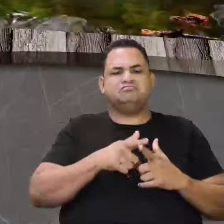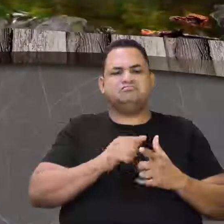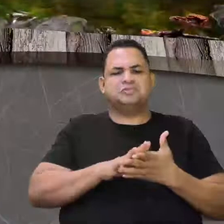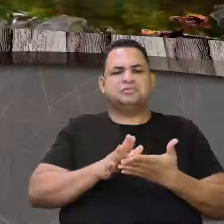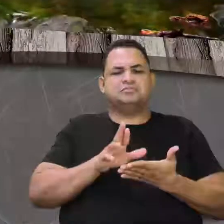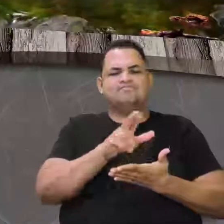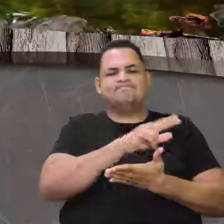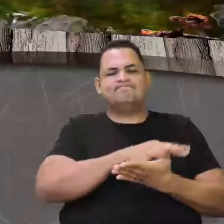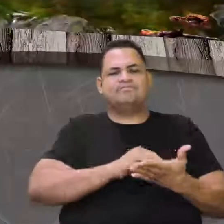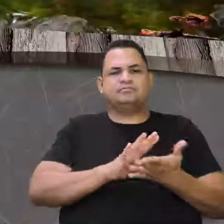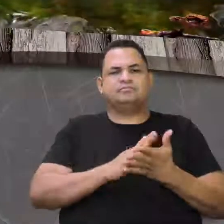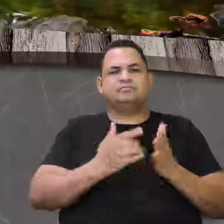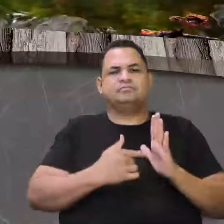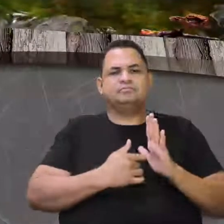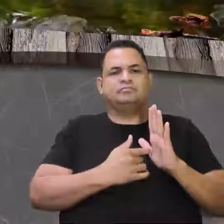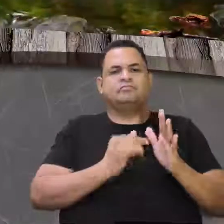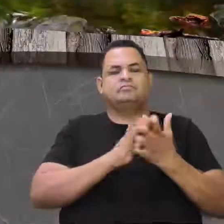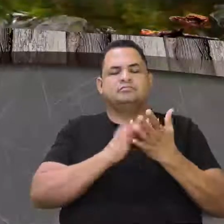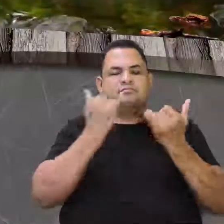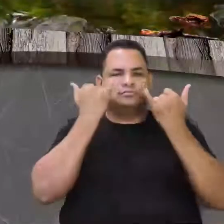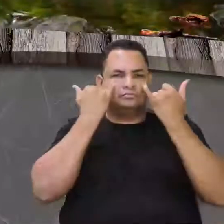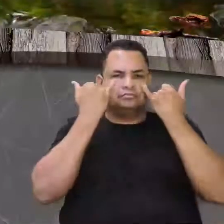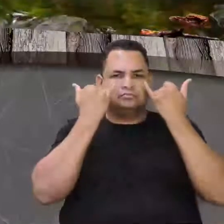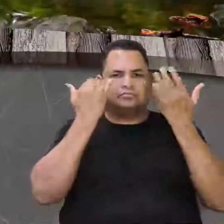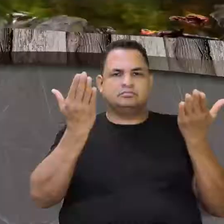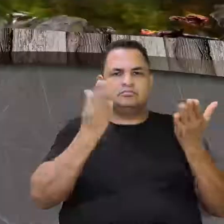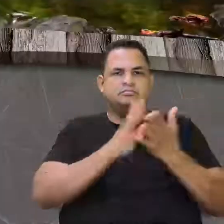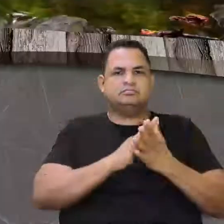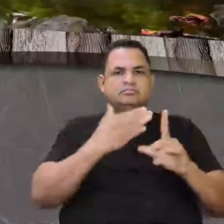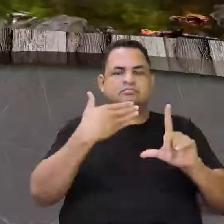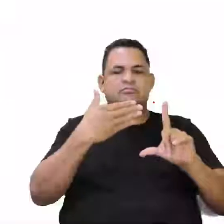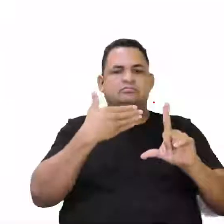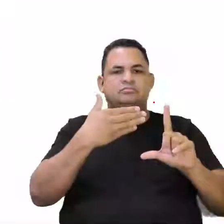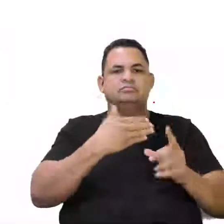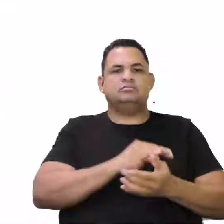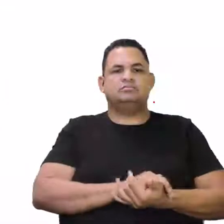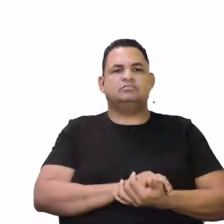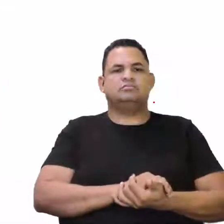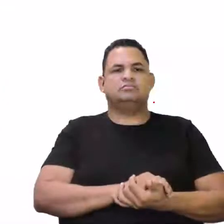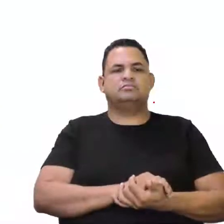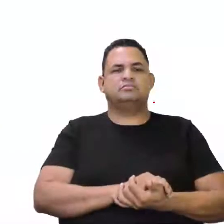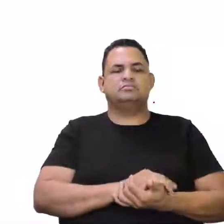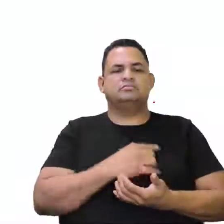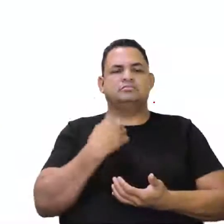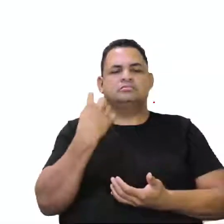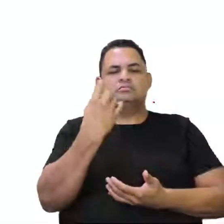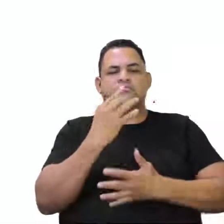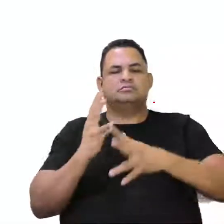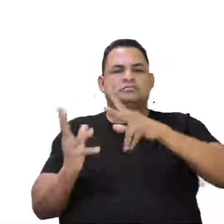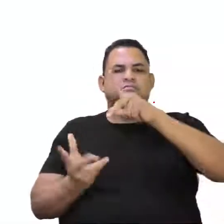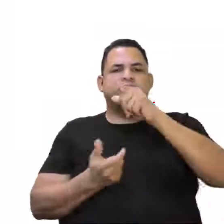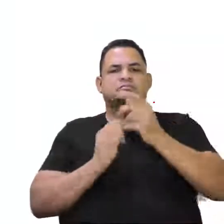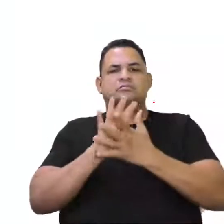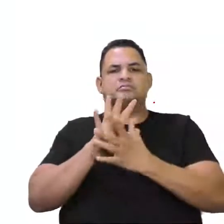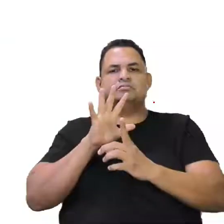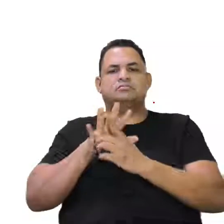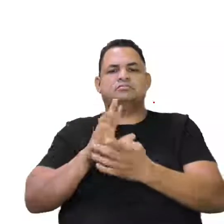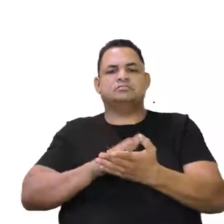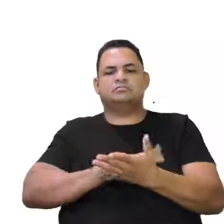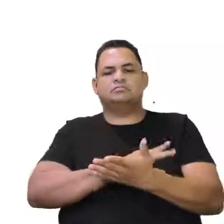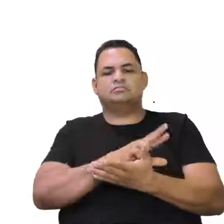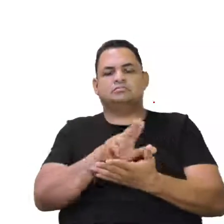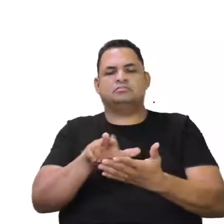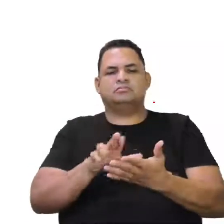mas a gente vai trazendo essas informações aqui a mais. Joga lá na tela. Então, o nosso planeta ele é afetado por